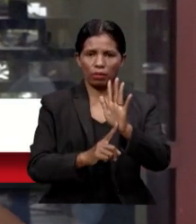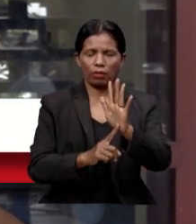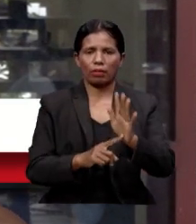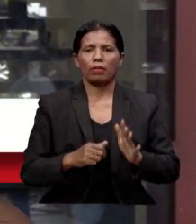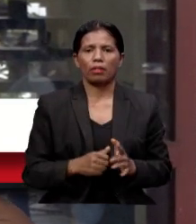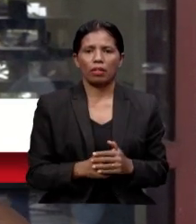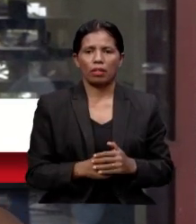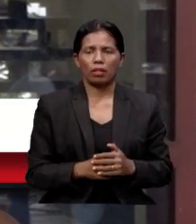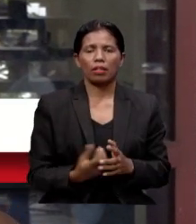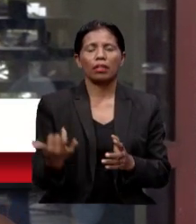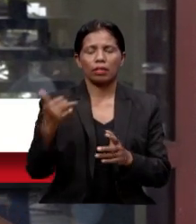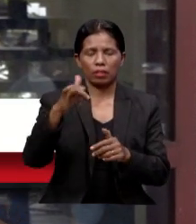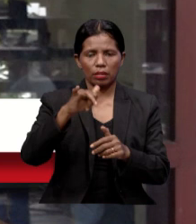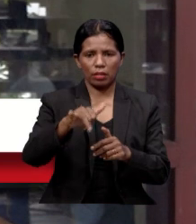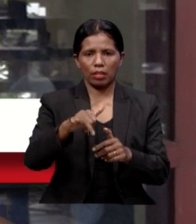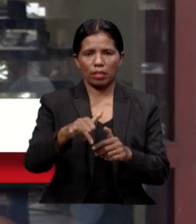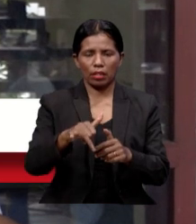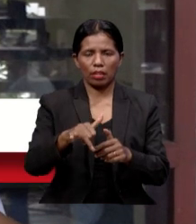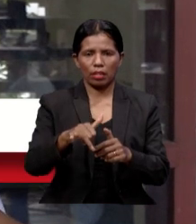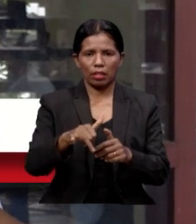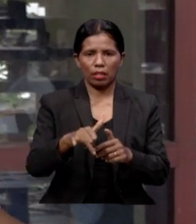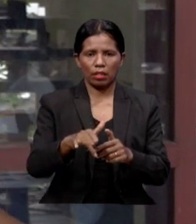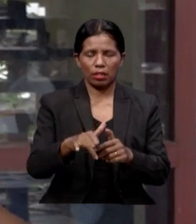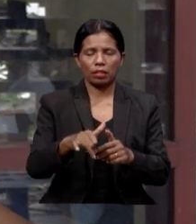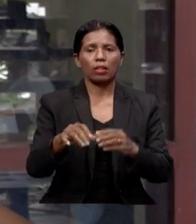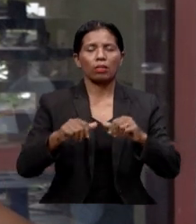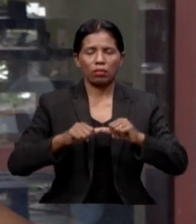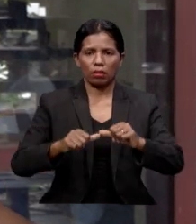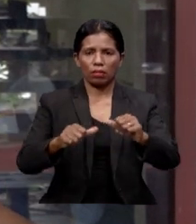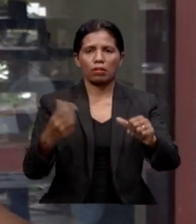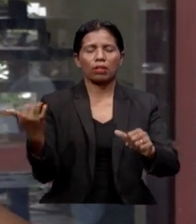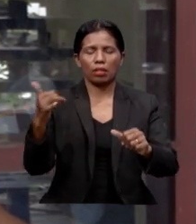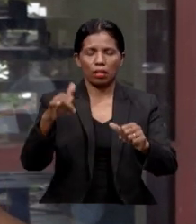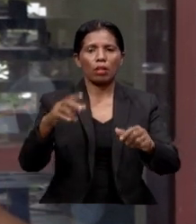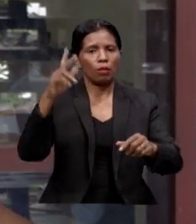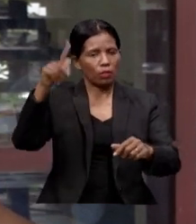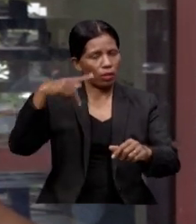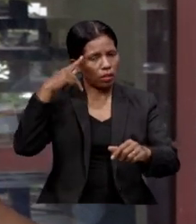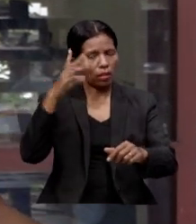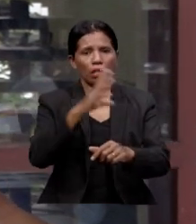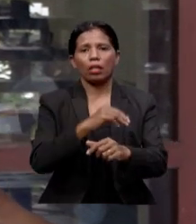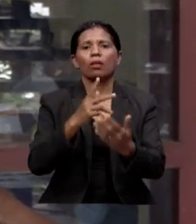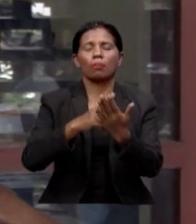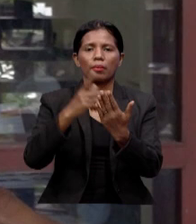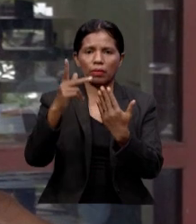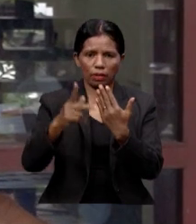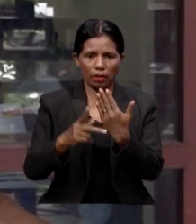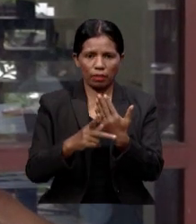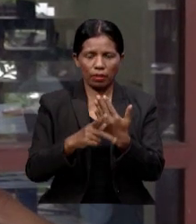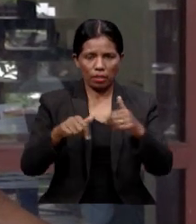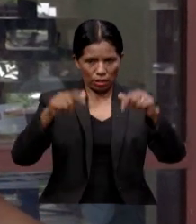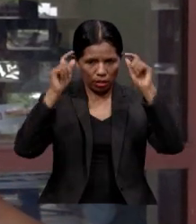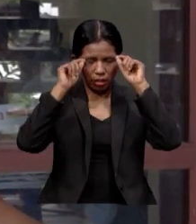a cirania existência, seria continuação, seria política e programa e